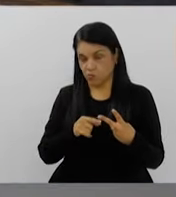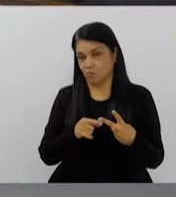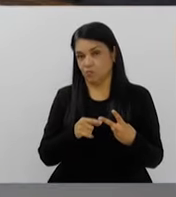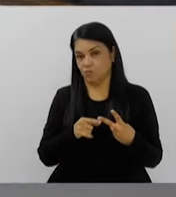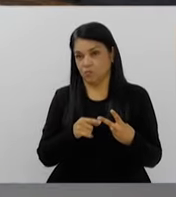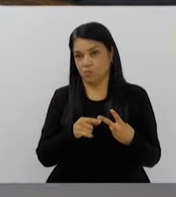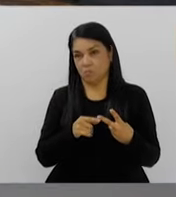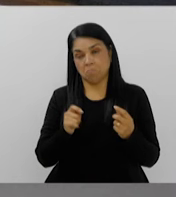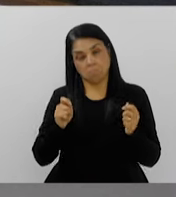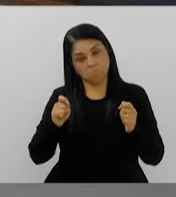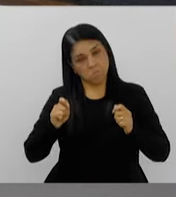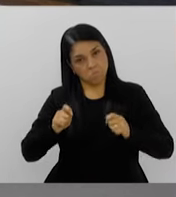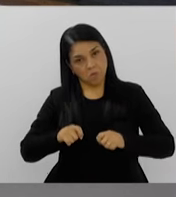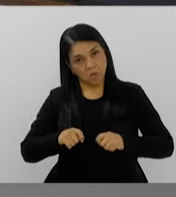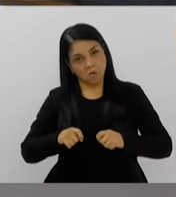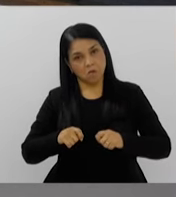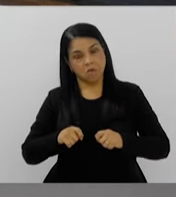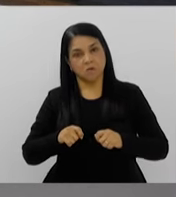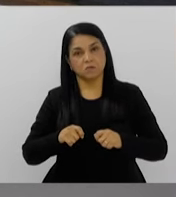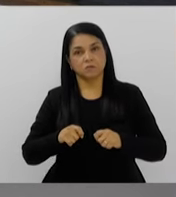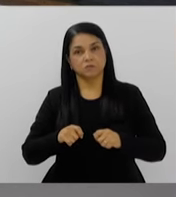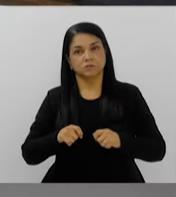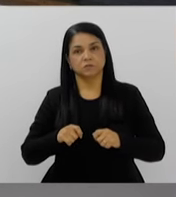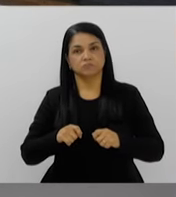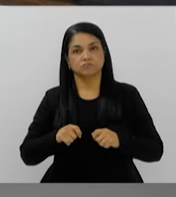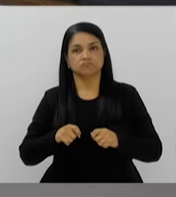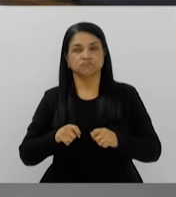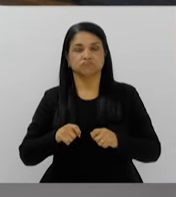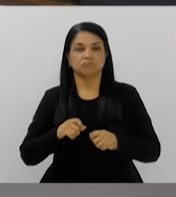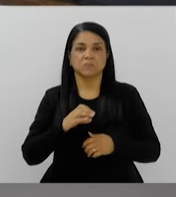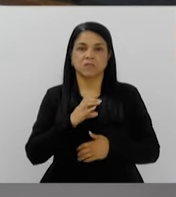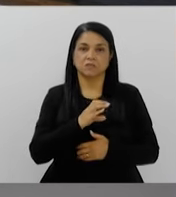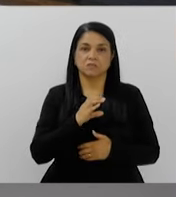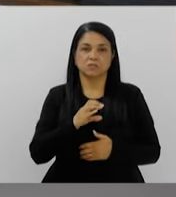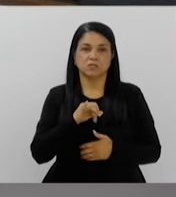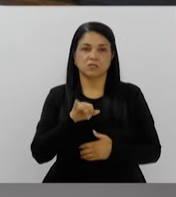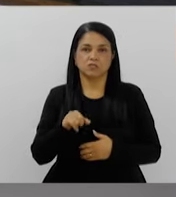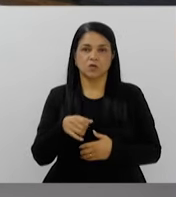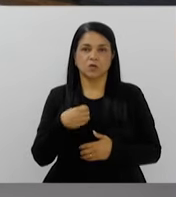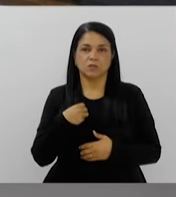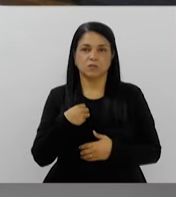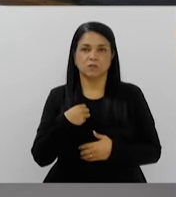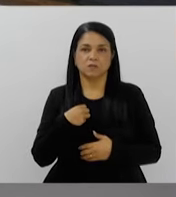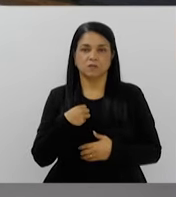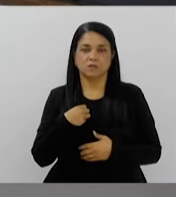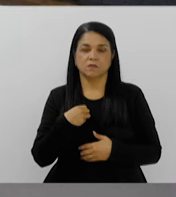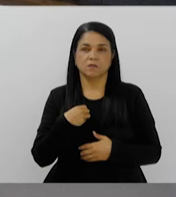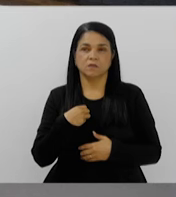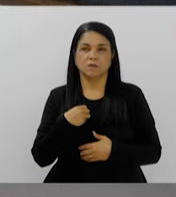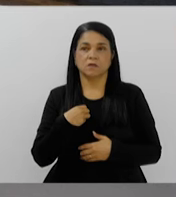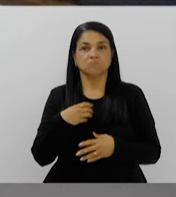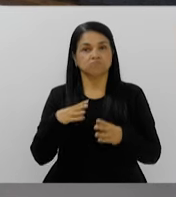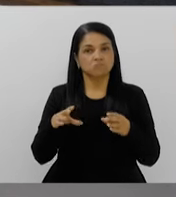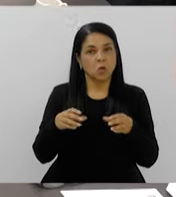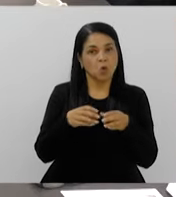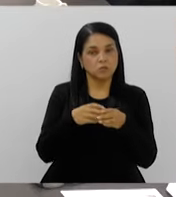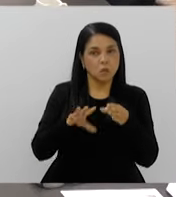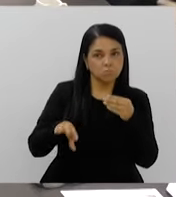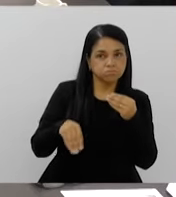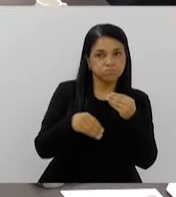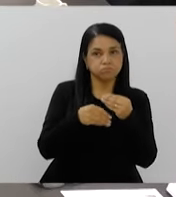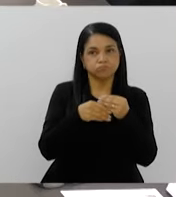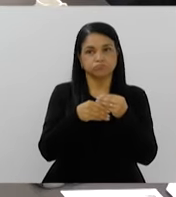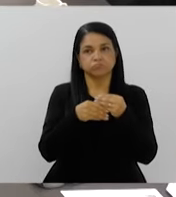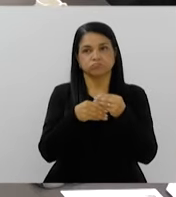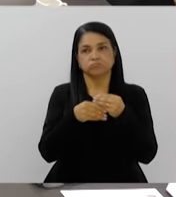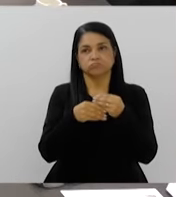Uma outra solução poderia, ou na CCJ, a CCJ já passou, em alguma comissão, a gente incorporar, o que não choca